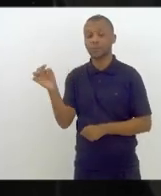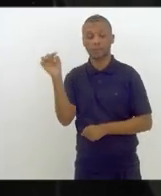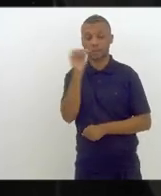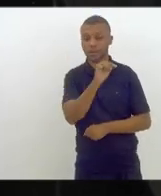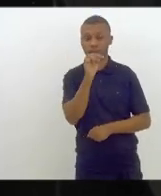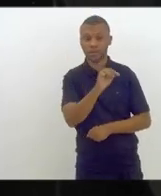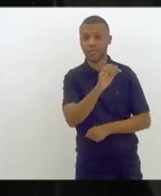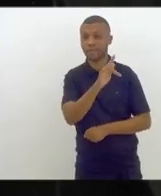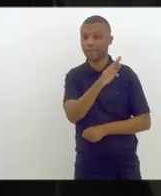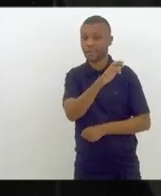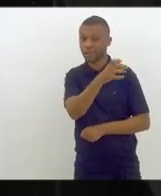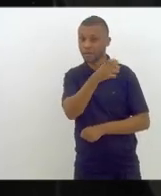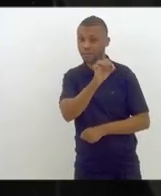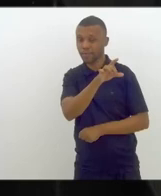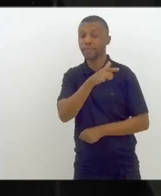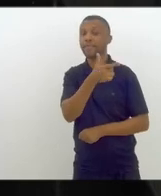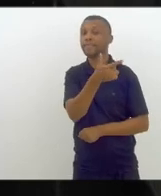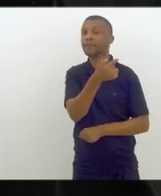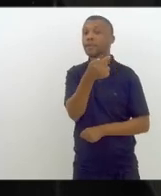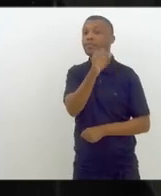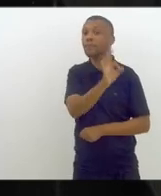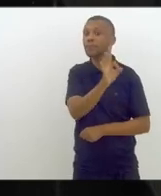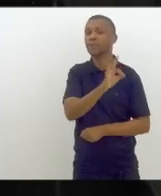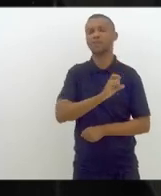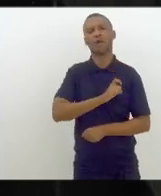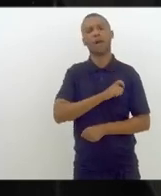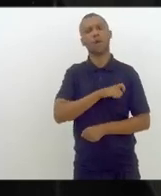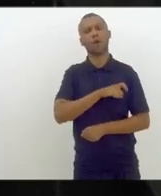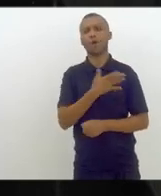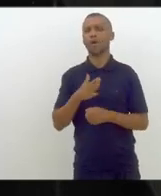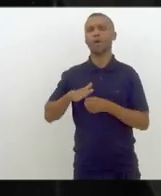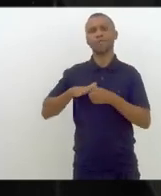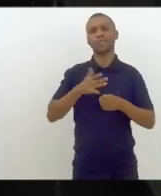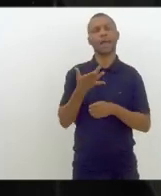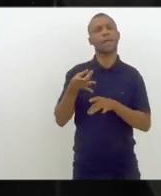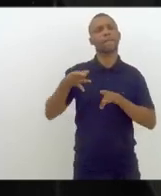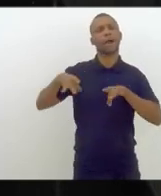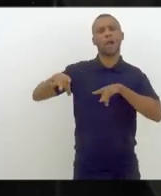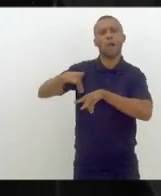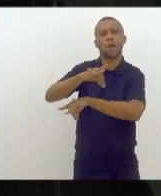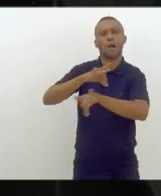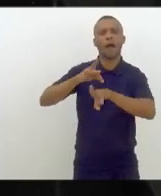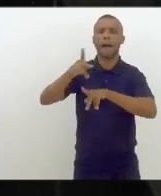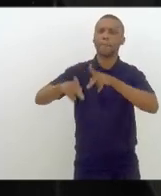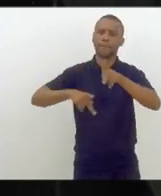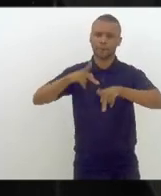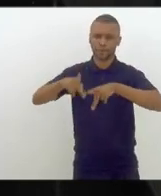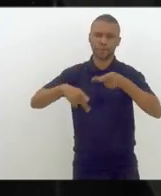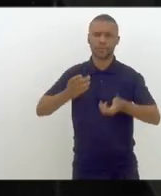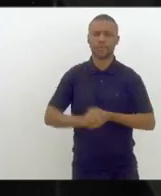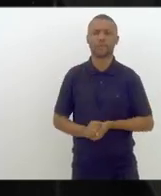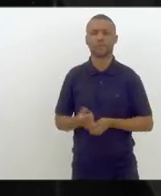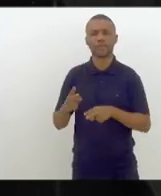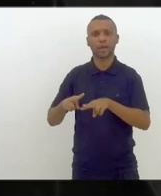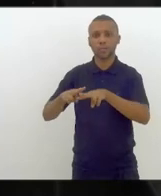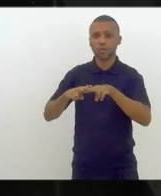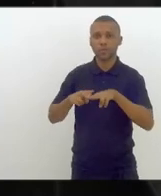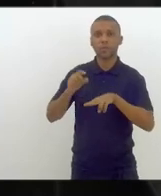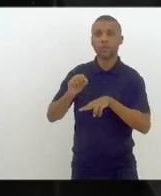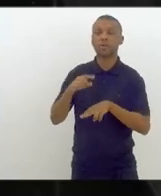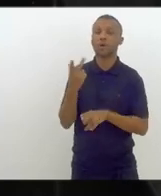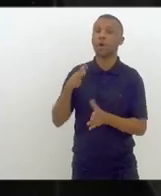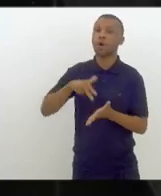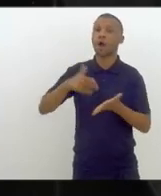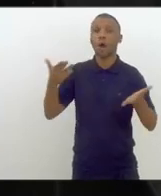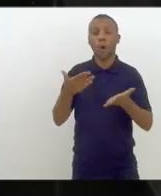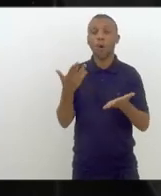Frouxo teve 27%. Isso é covardia, isso é querer manipular a população. E por conta disso, estou aqui